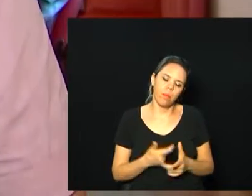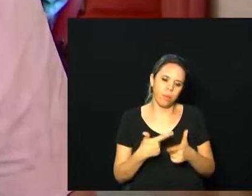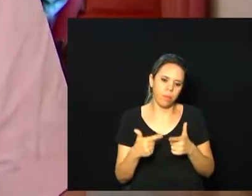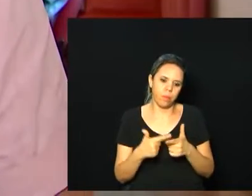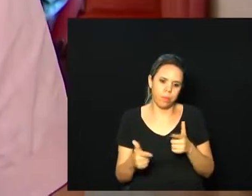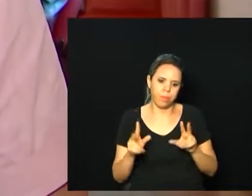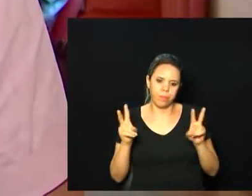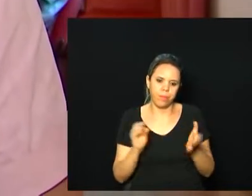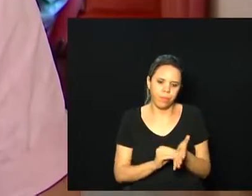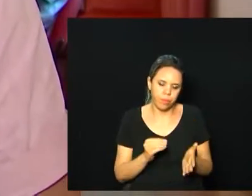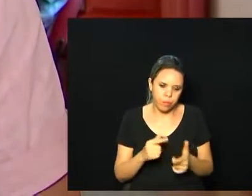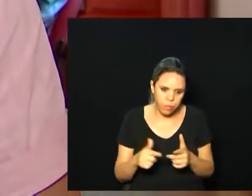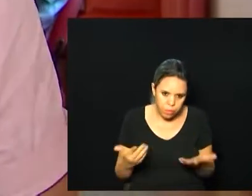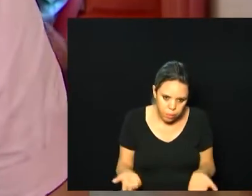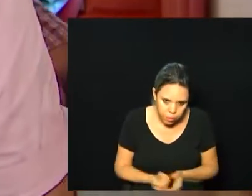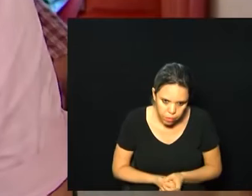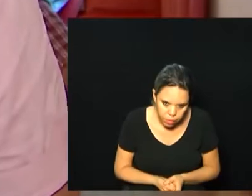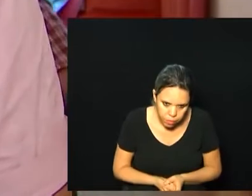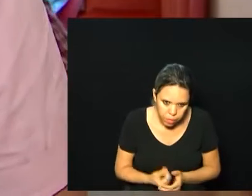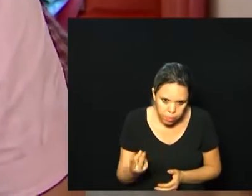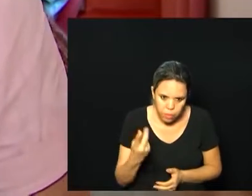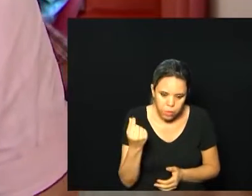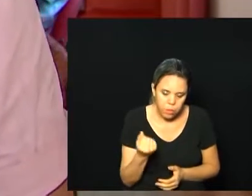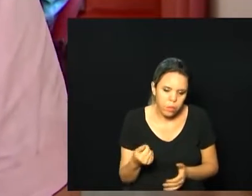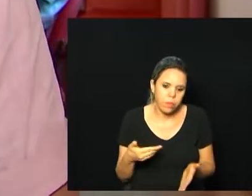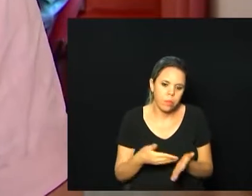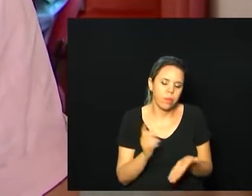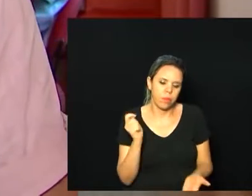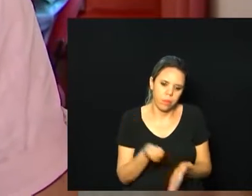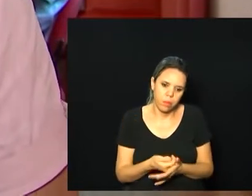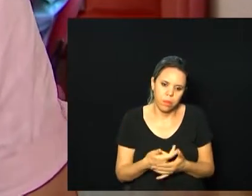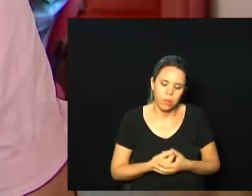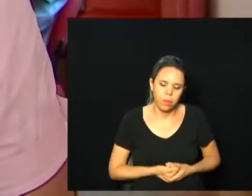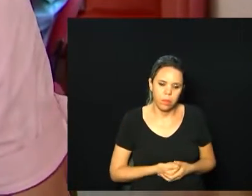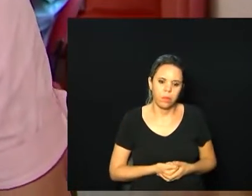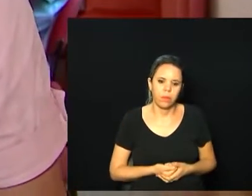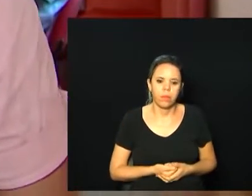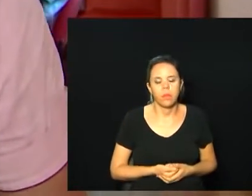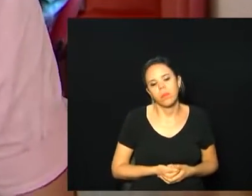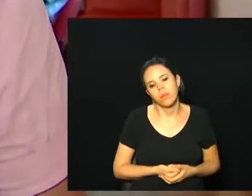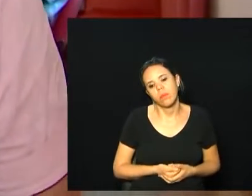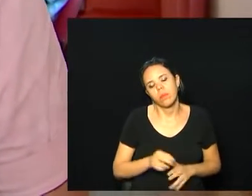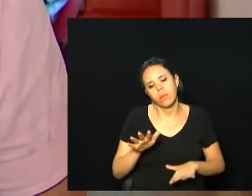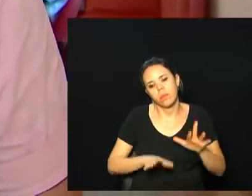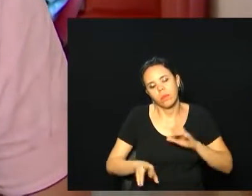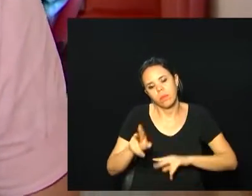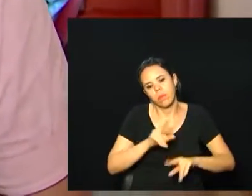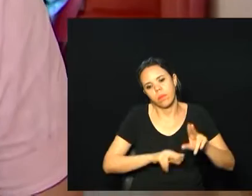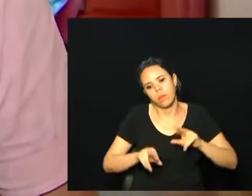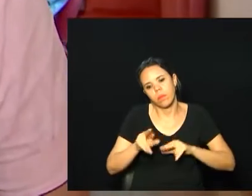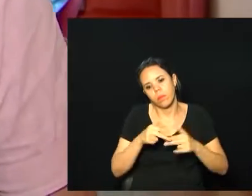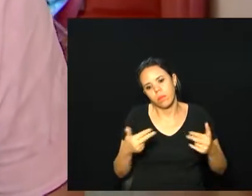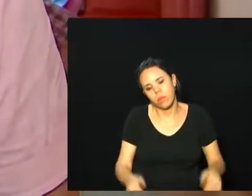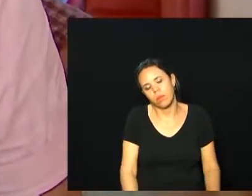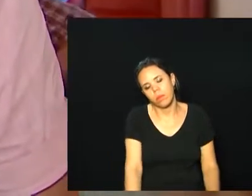discrepâncias em relação aos valores pagos, enfim, e essa variação, né,